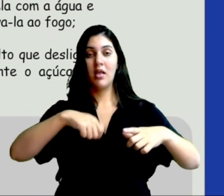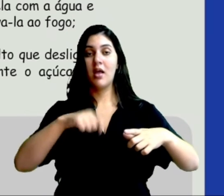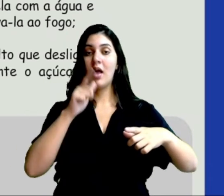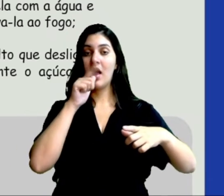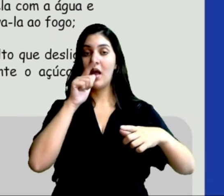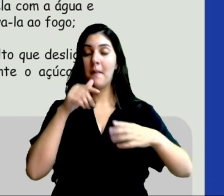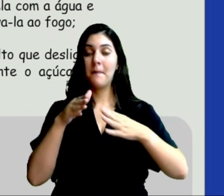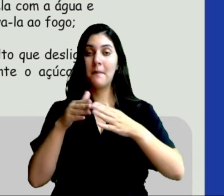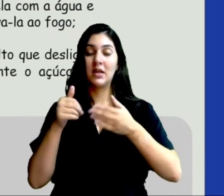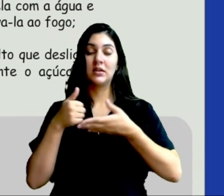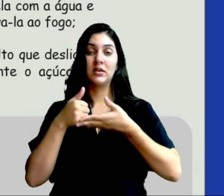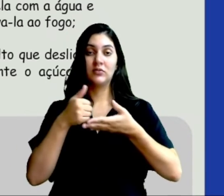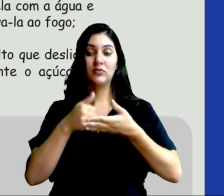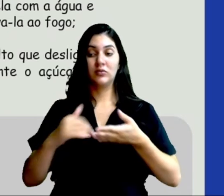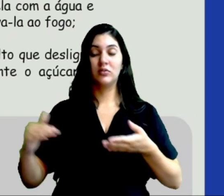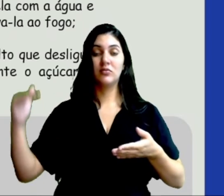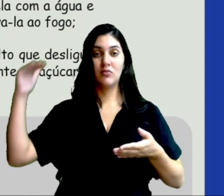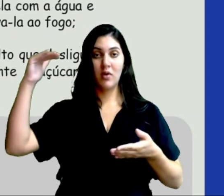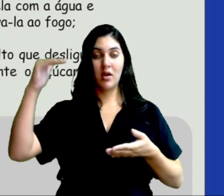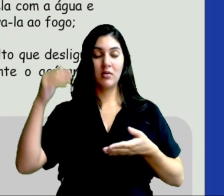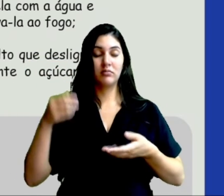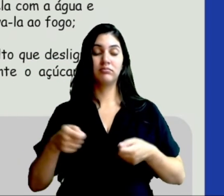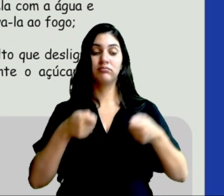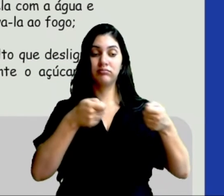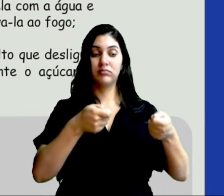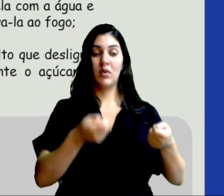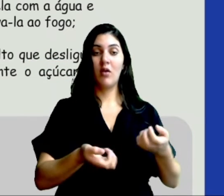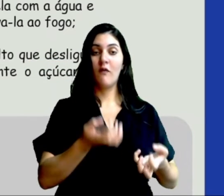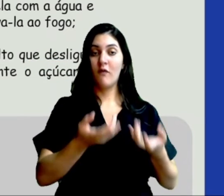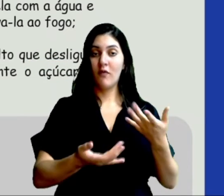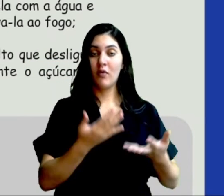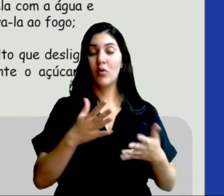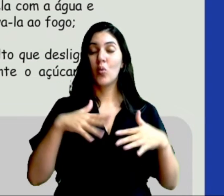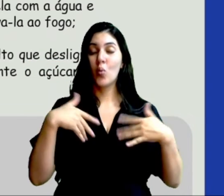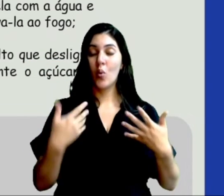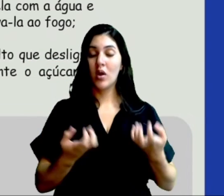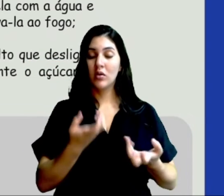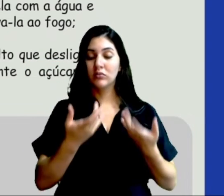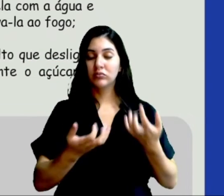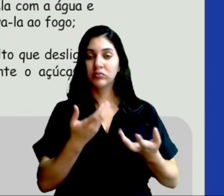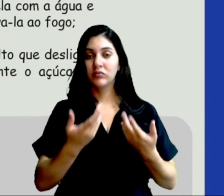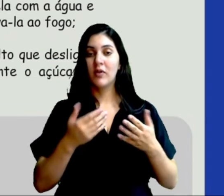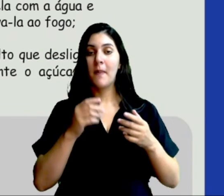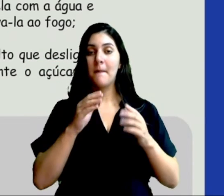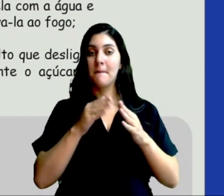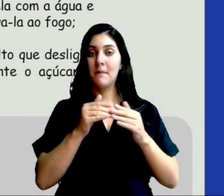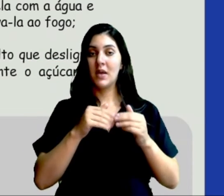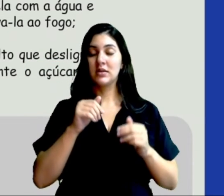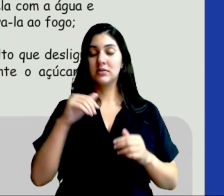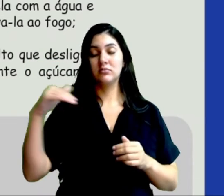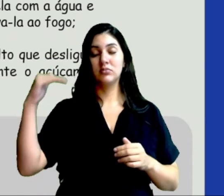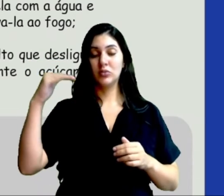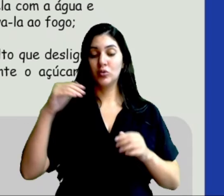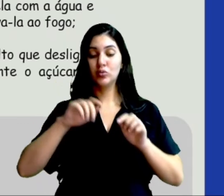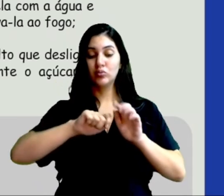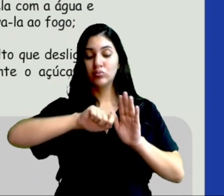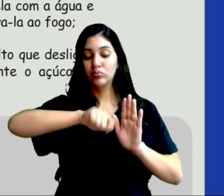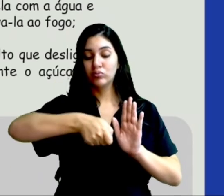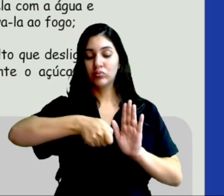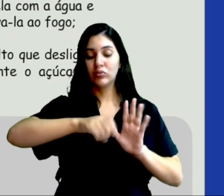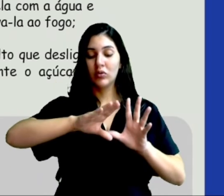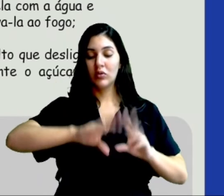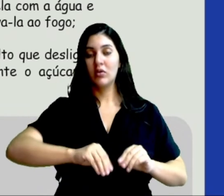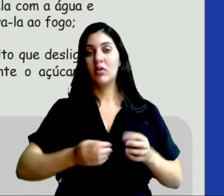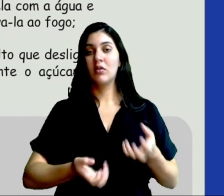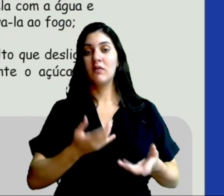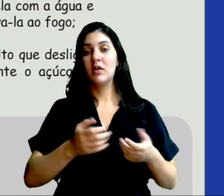peça a ajuda de um adulto para levá-la ao fogo. E quando ferver, peça a um adulto que desligue o fogo. Espere